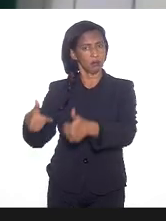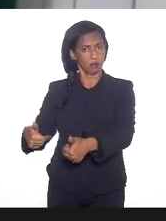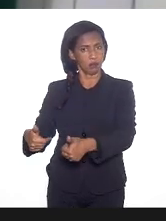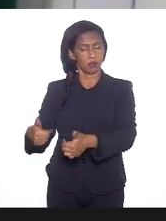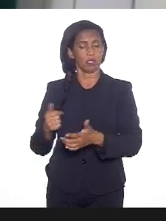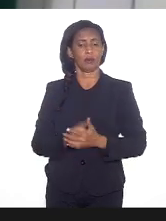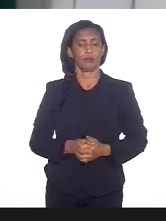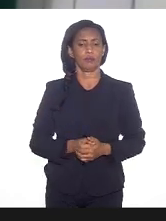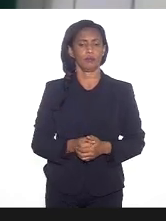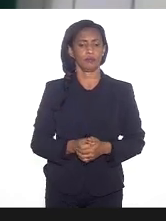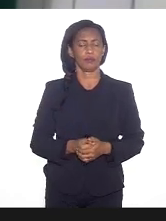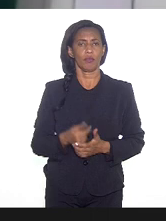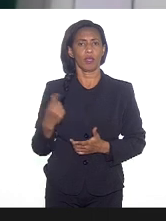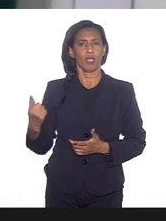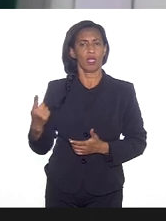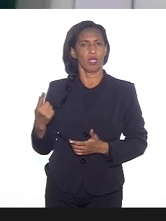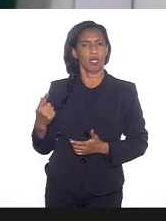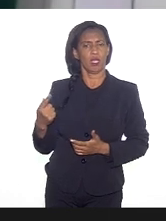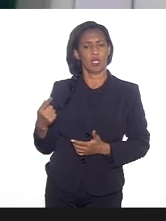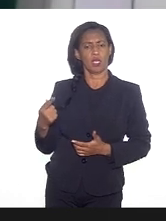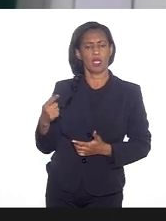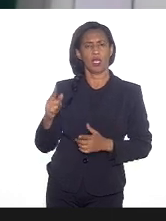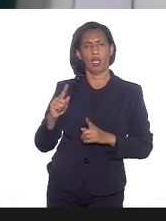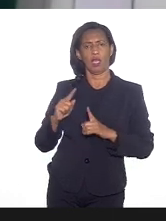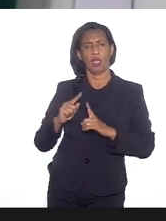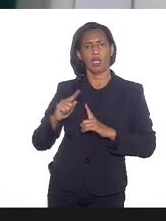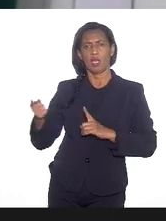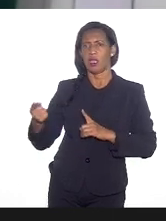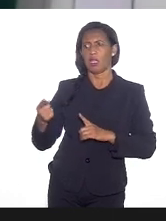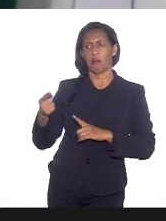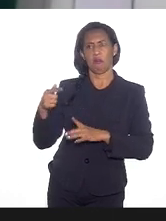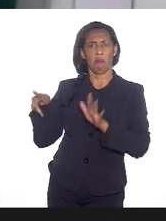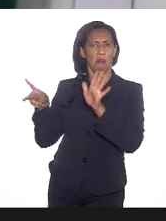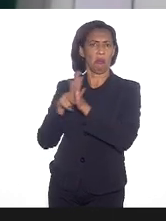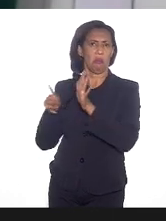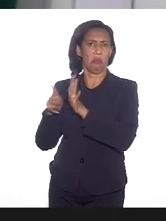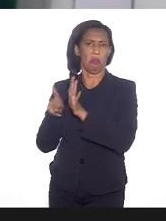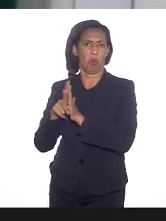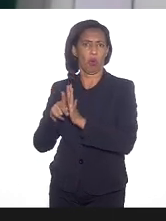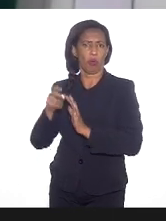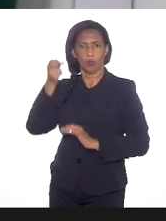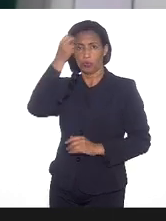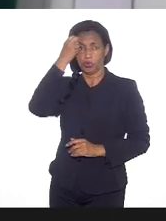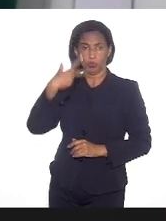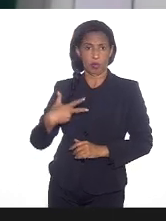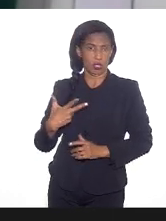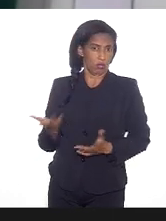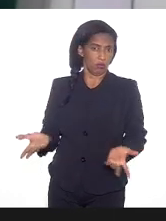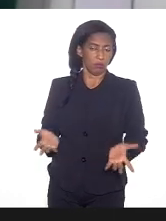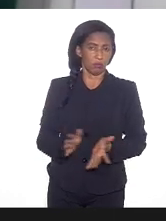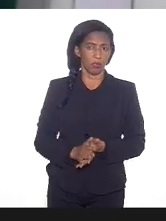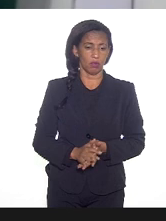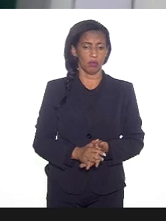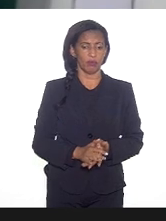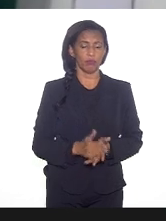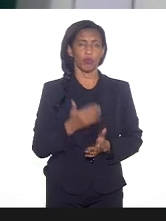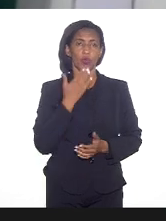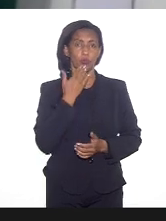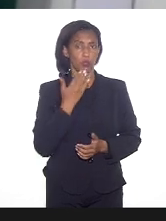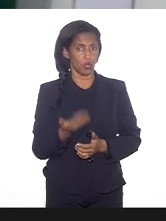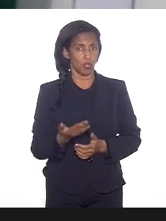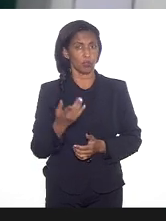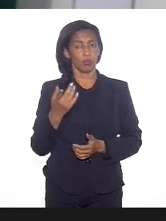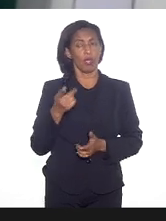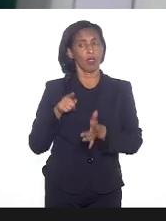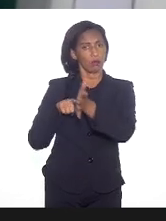em funções gerenciais de menor instância ou em função de sua expertise técnica, as recomendações são para que